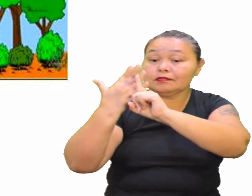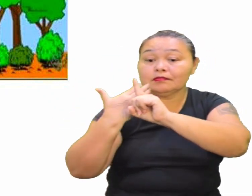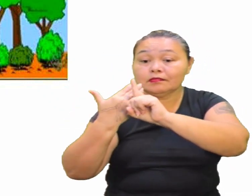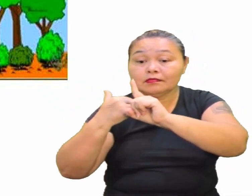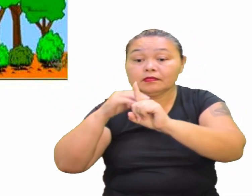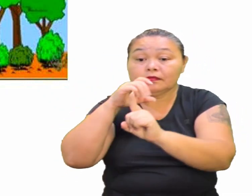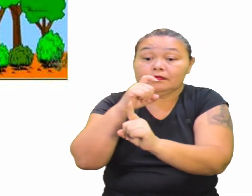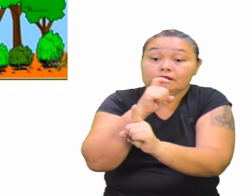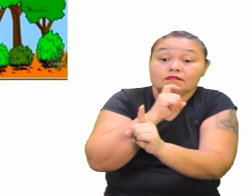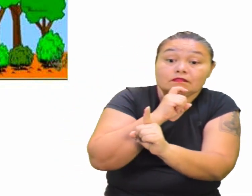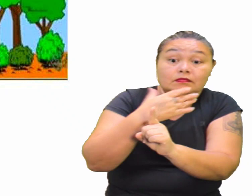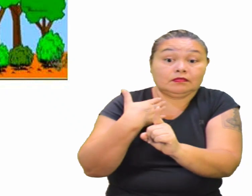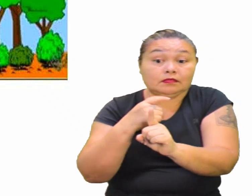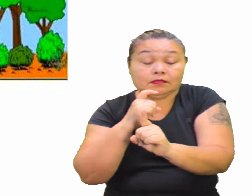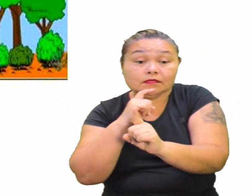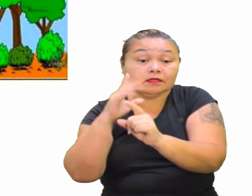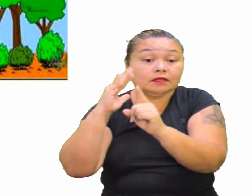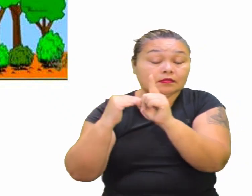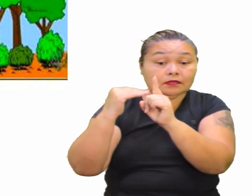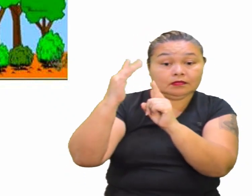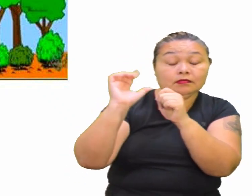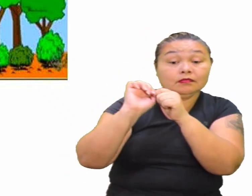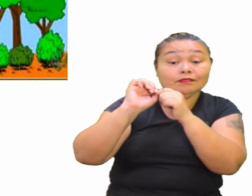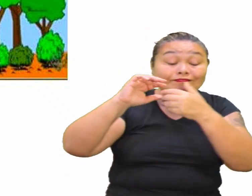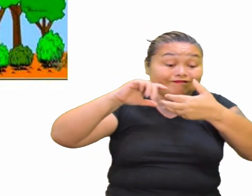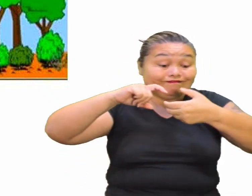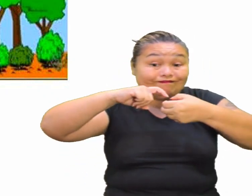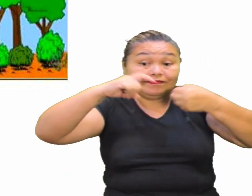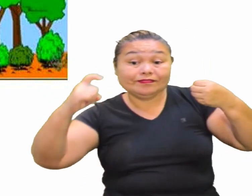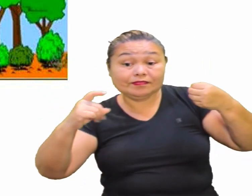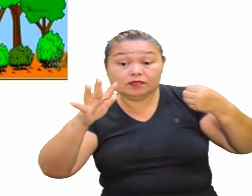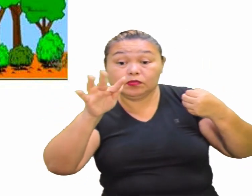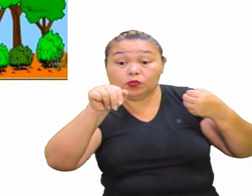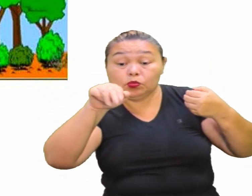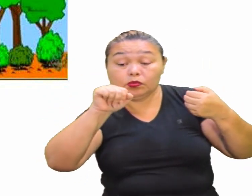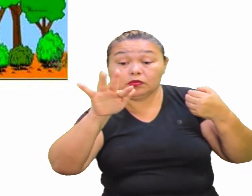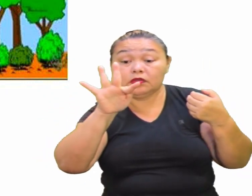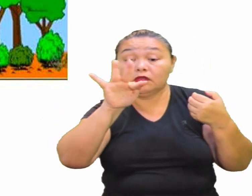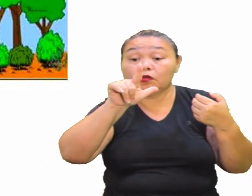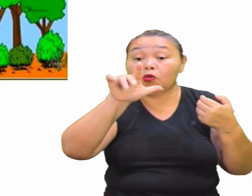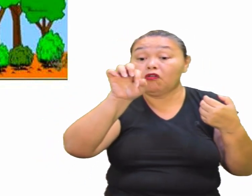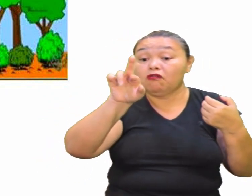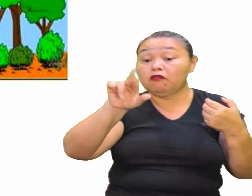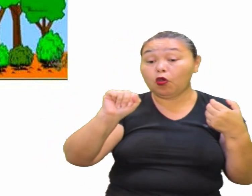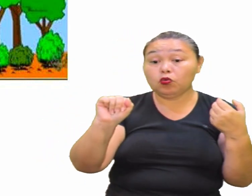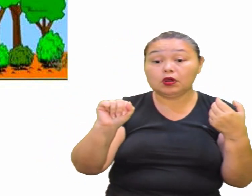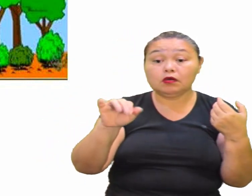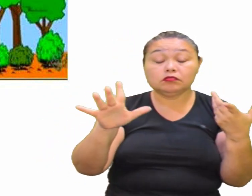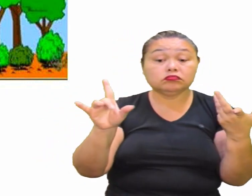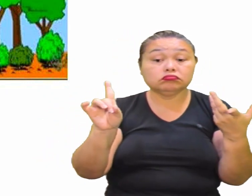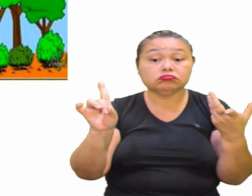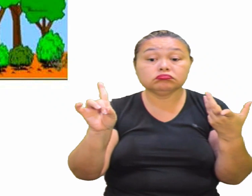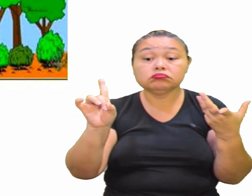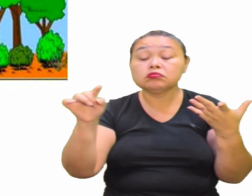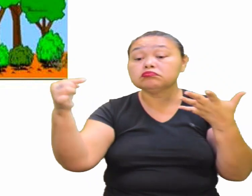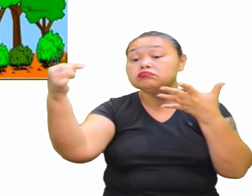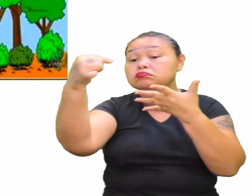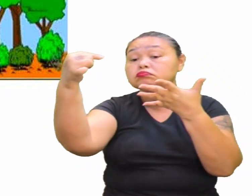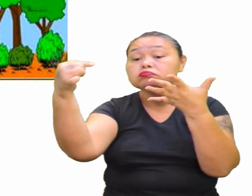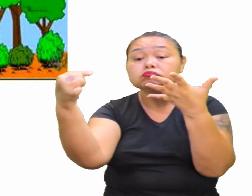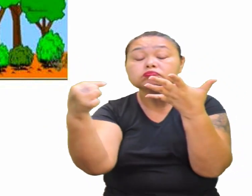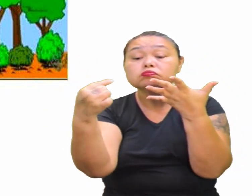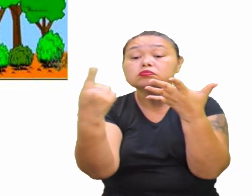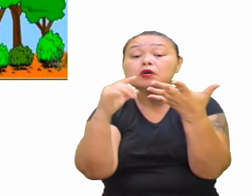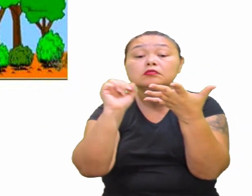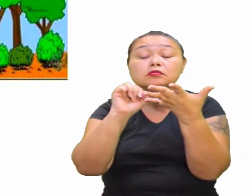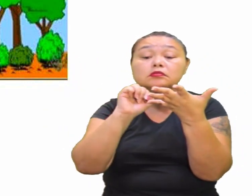Então, gente, não tem como você desconectar a fauna da flora e dos elementos abióticos, porque ela